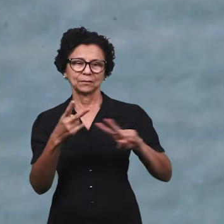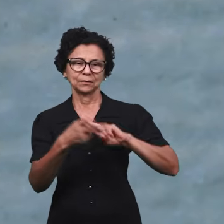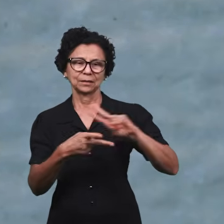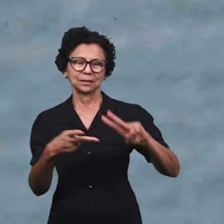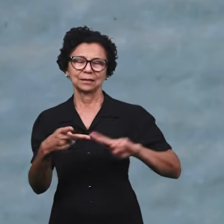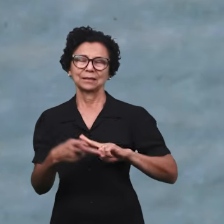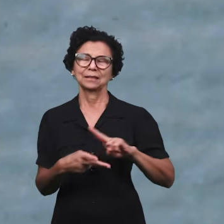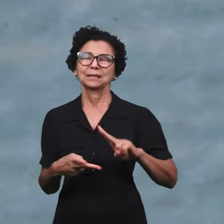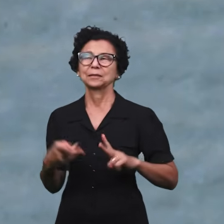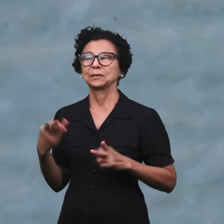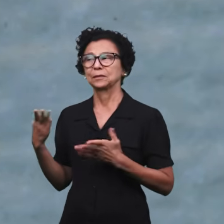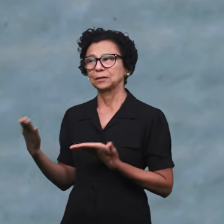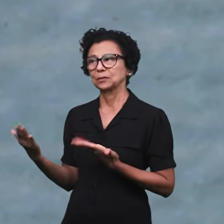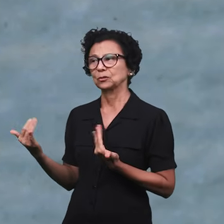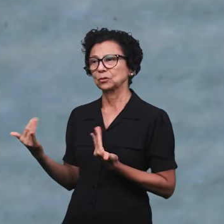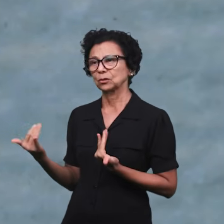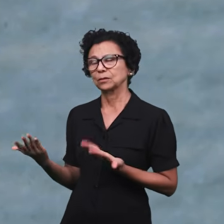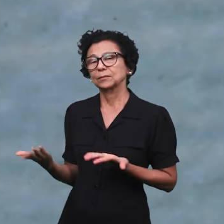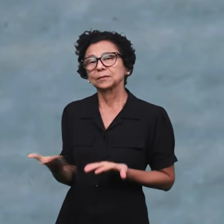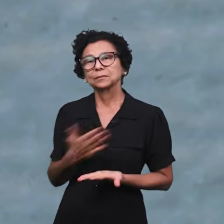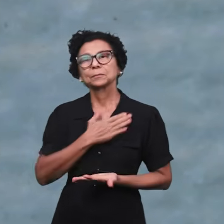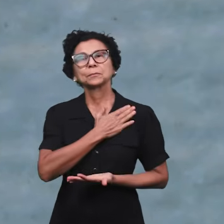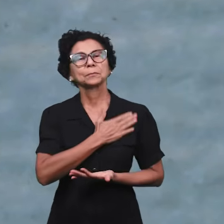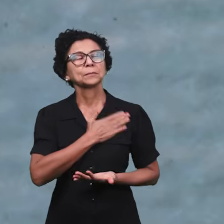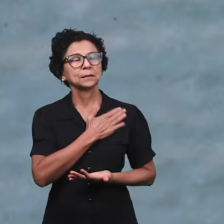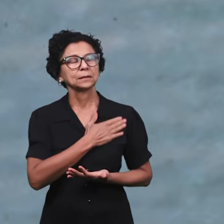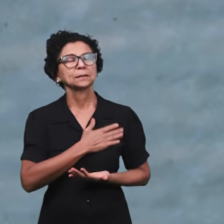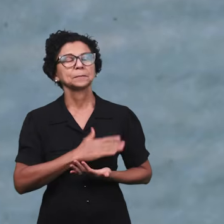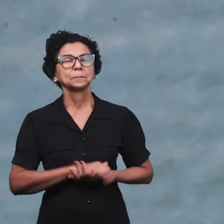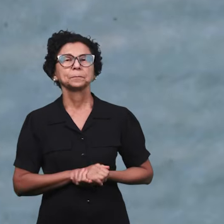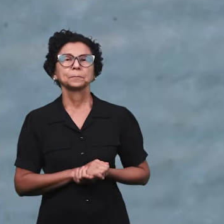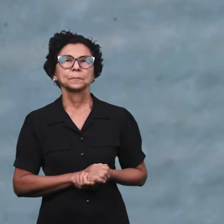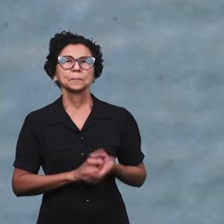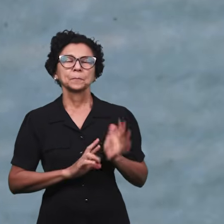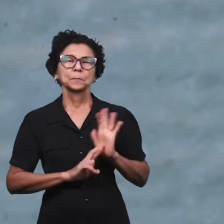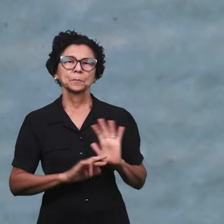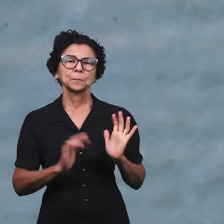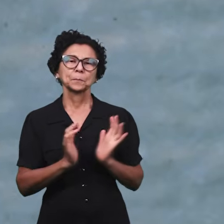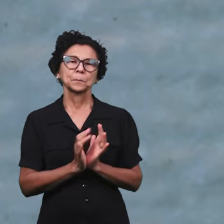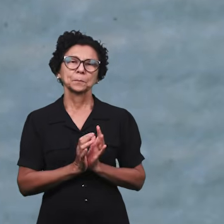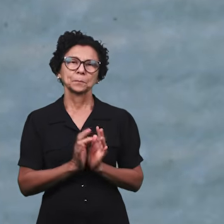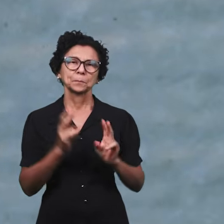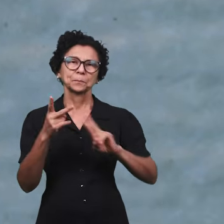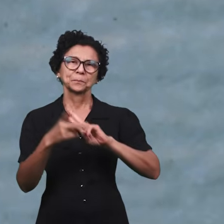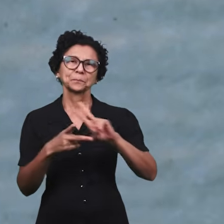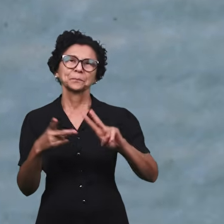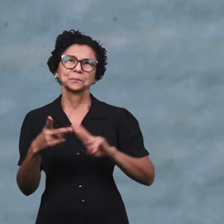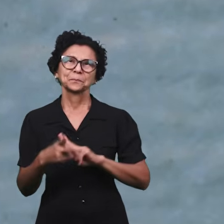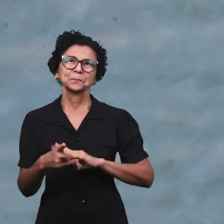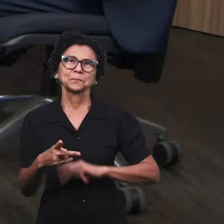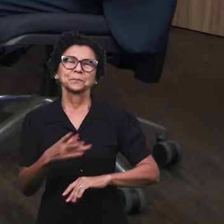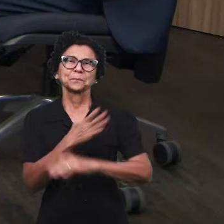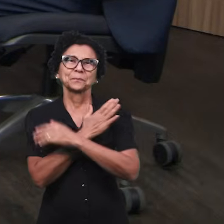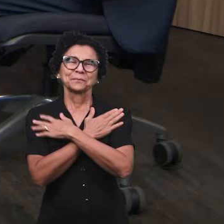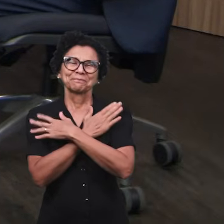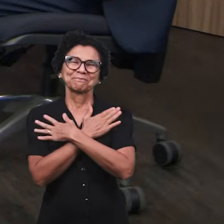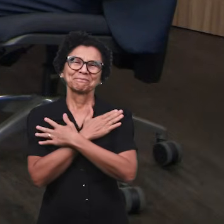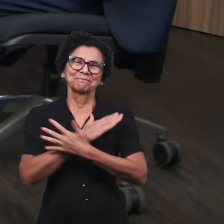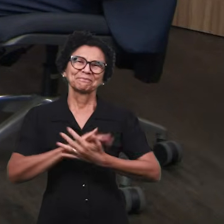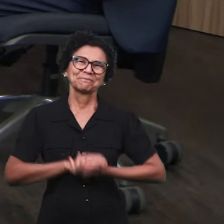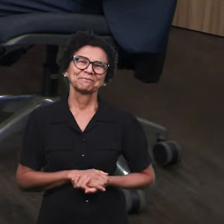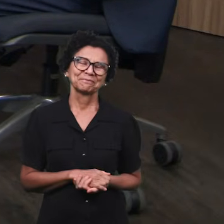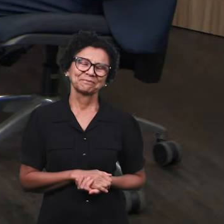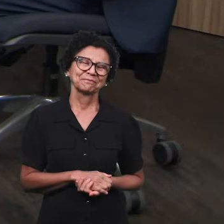de Viana, e os jovens nos deram o prazer e a honra de vir representando o grupo de Viana. Deus abençoe vocês, um abraço para